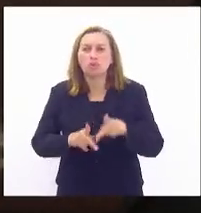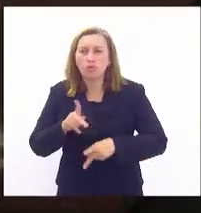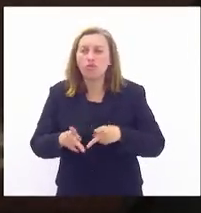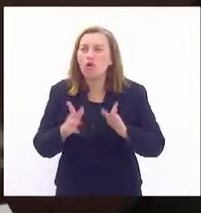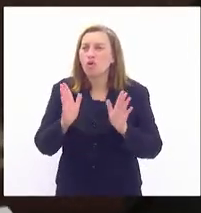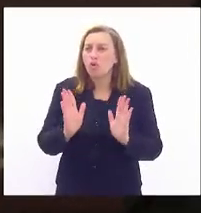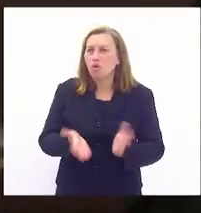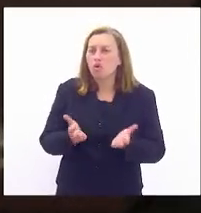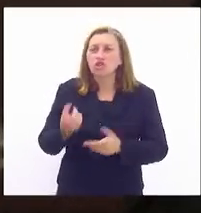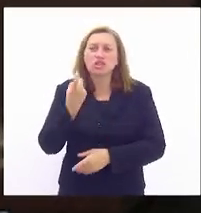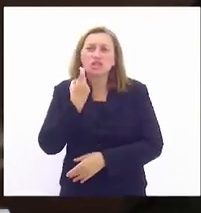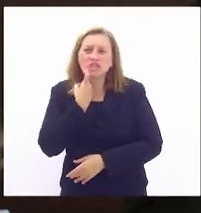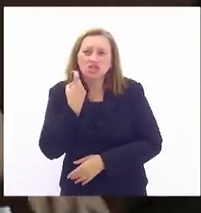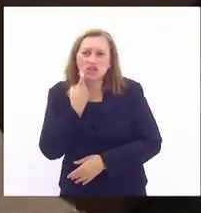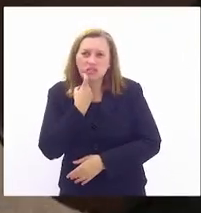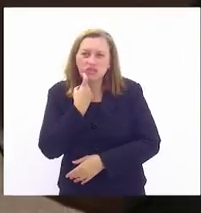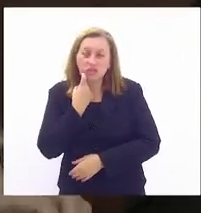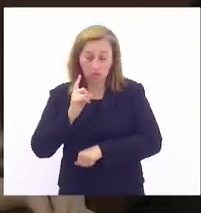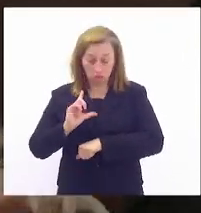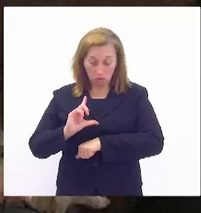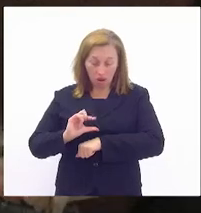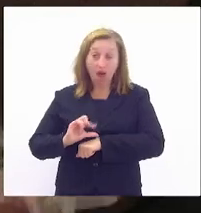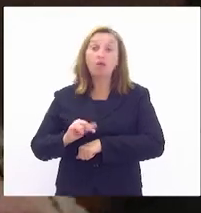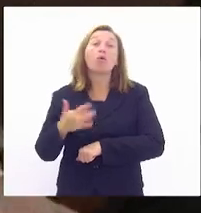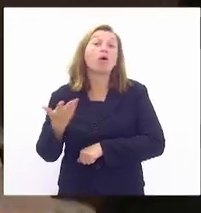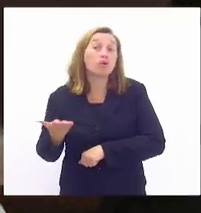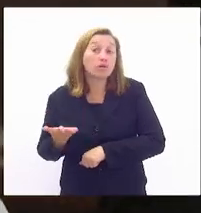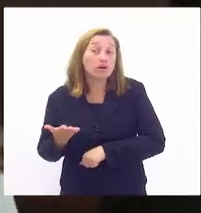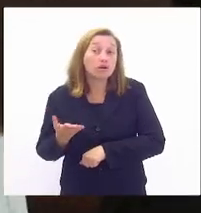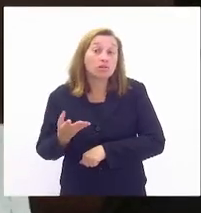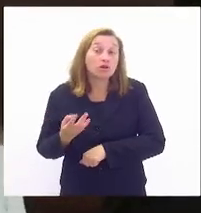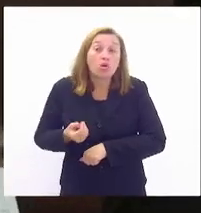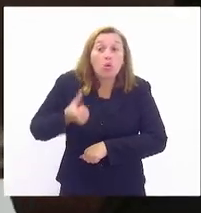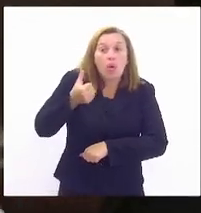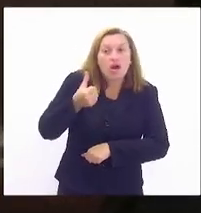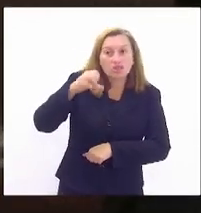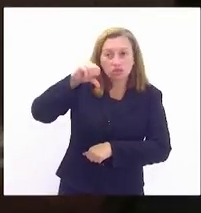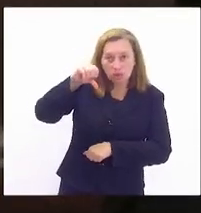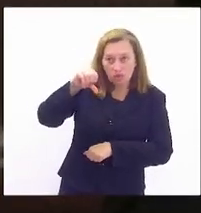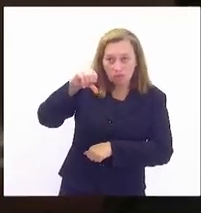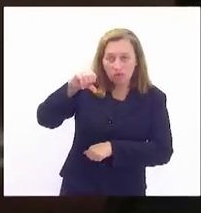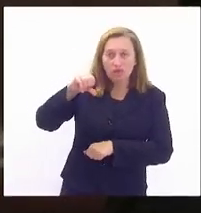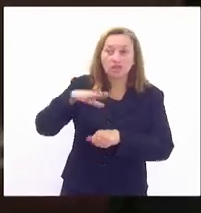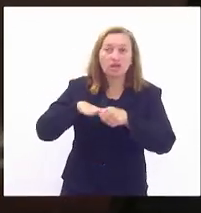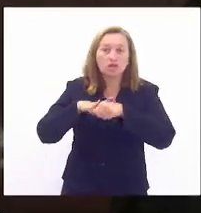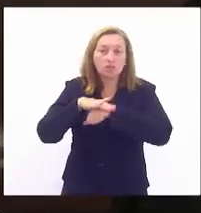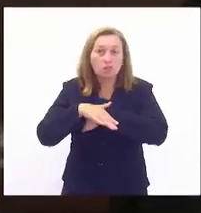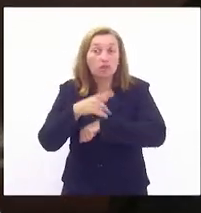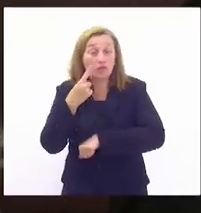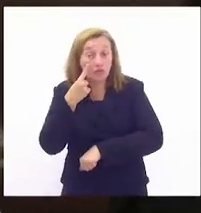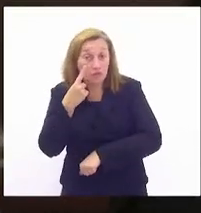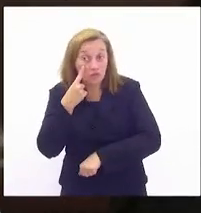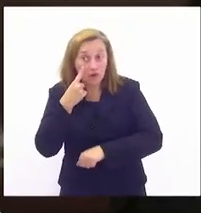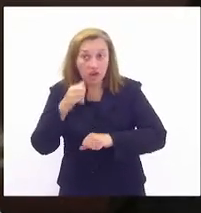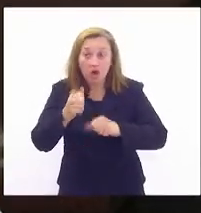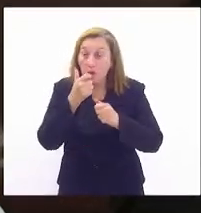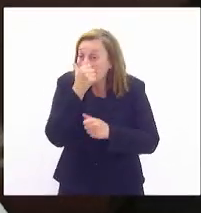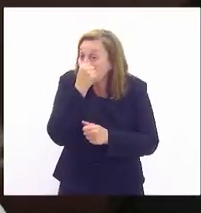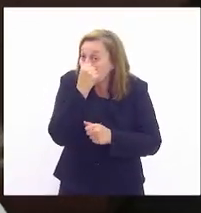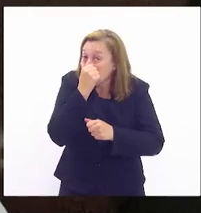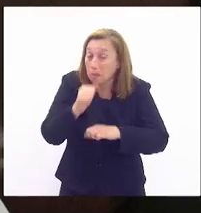Hoje, sexta-feira, qual horário aí, gente? Quase 9 horas da noite, olha essa plenária